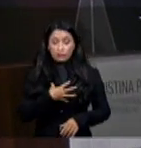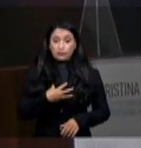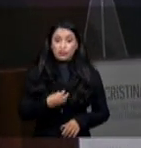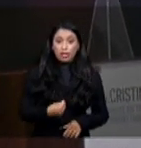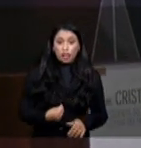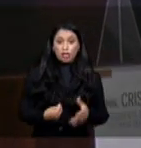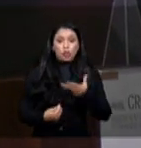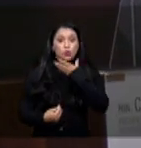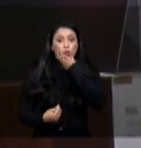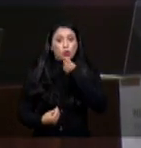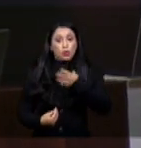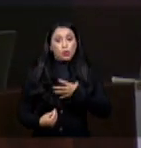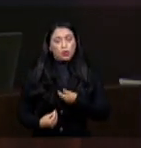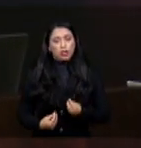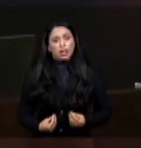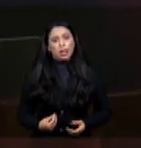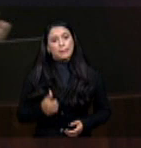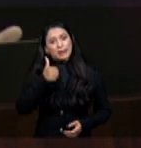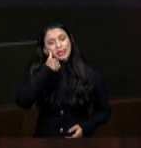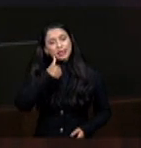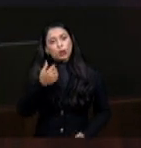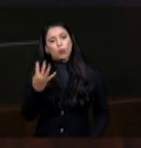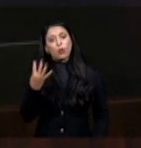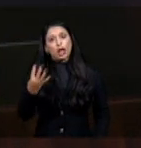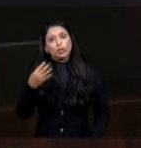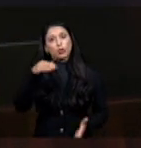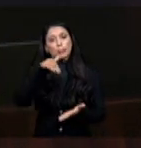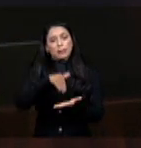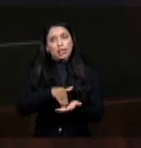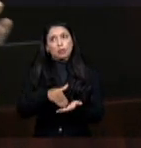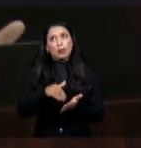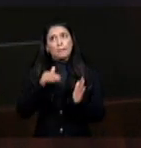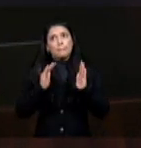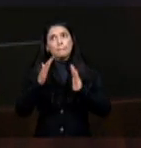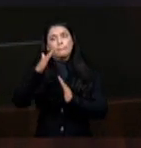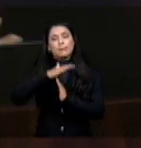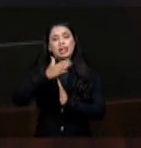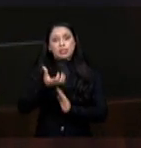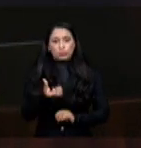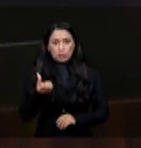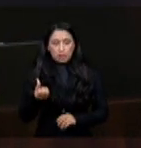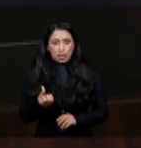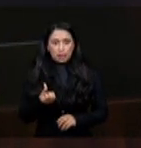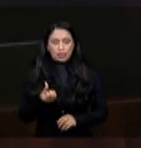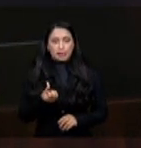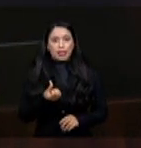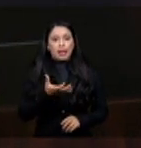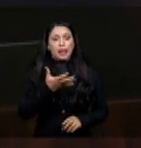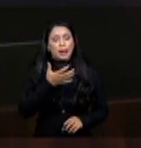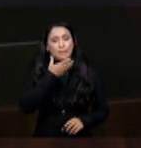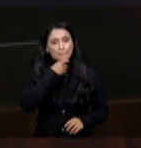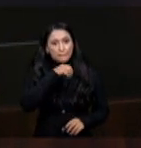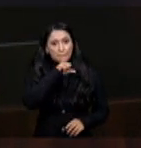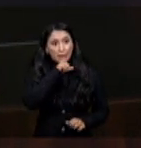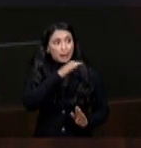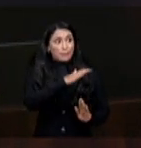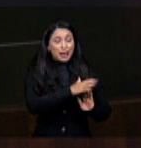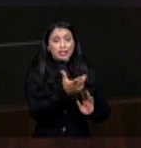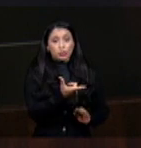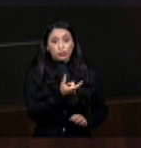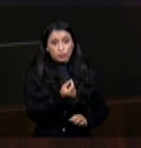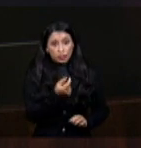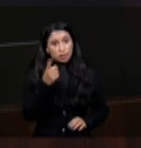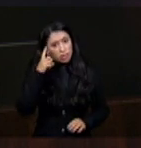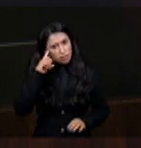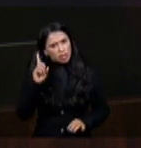a licença o mínimo de quatro no máximo seis meses a paternidade do mínimo cinco no máximo de 20 dias então